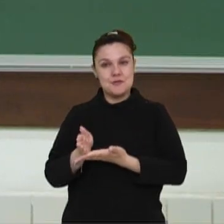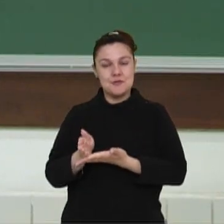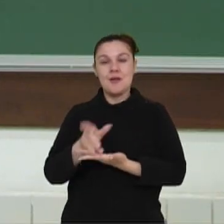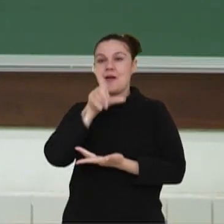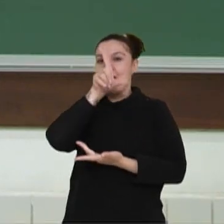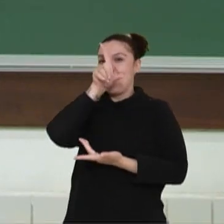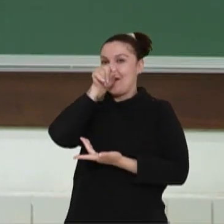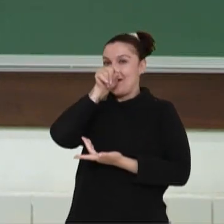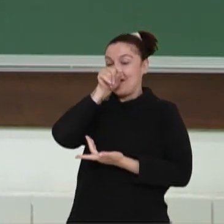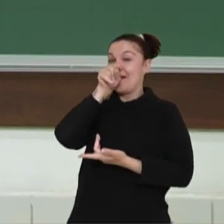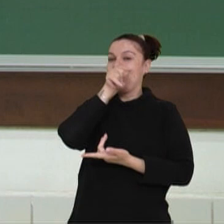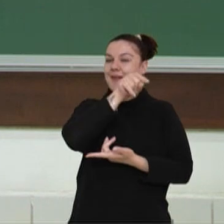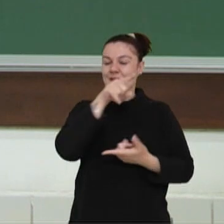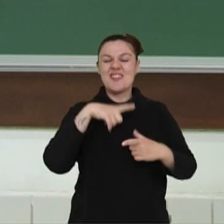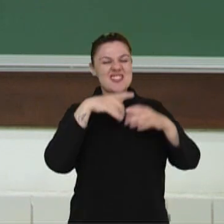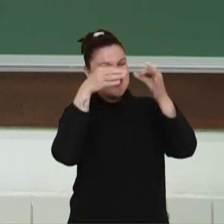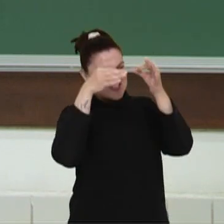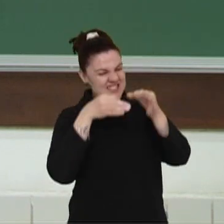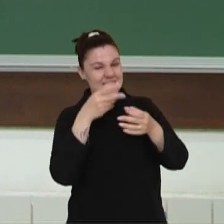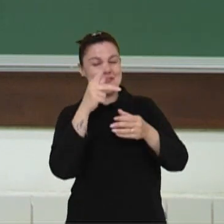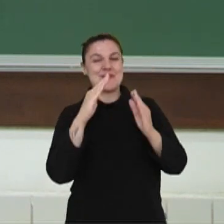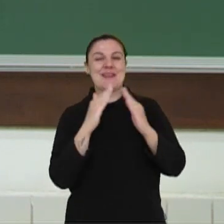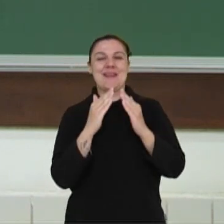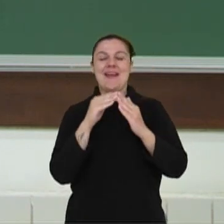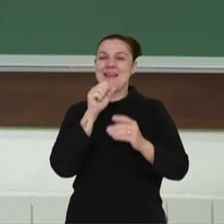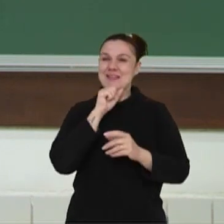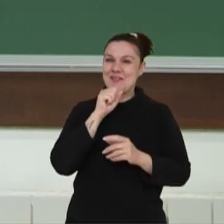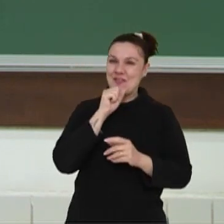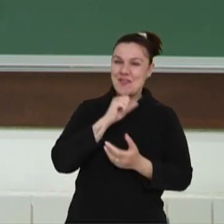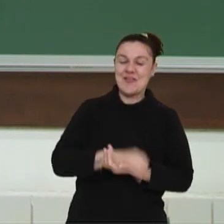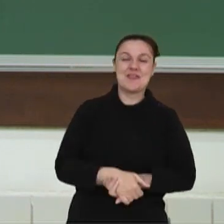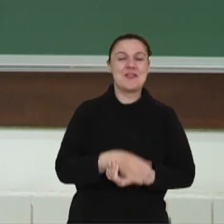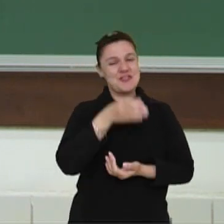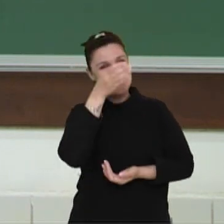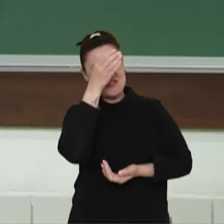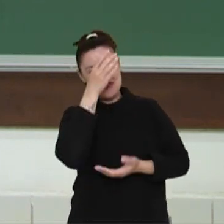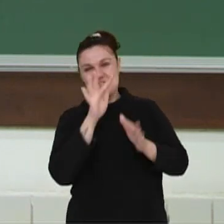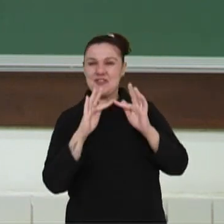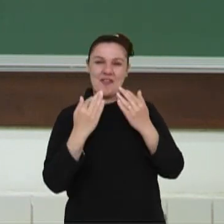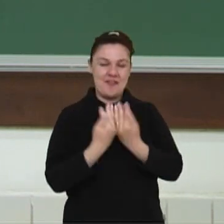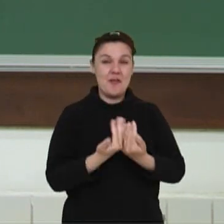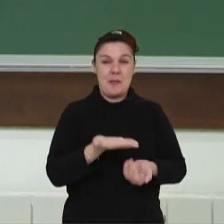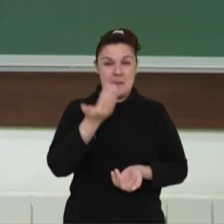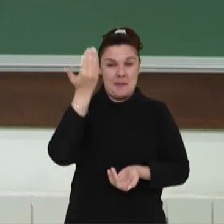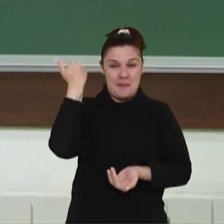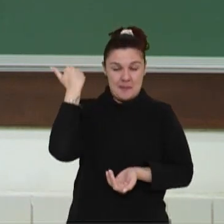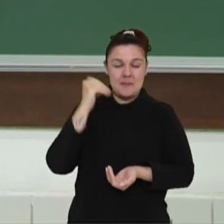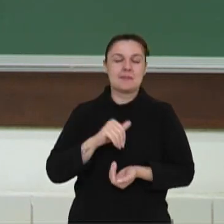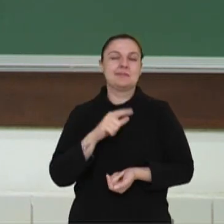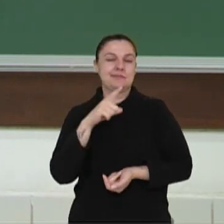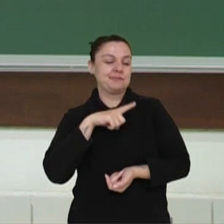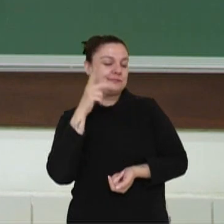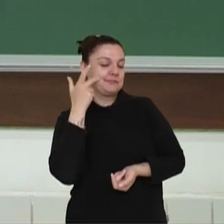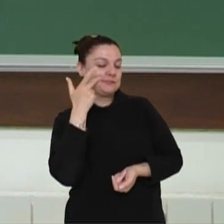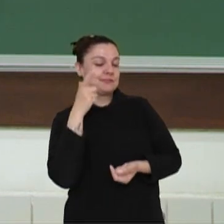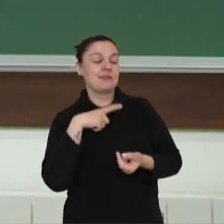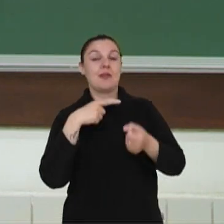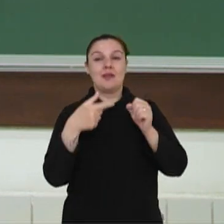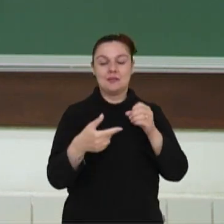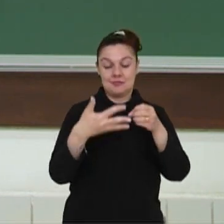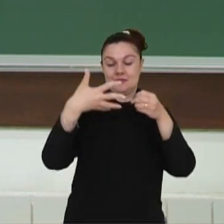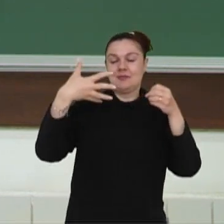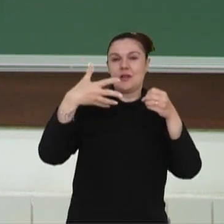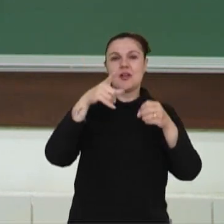galinho do tempo, tenho certeza que algum de vocês já deve ter visto na casa de alguma avó ou de algum parente mais antigo, era muito comum. Havia